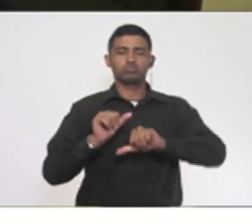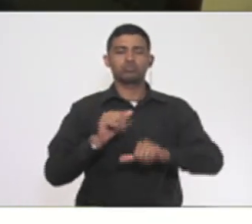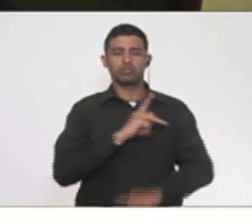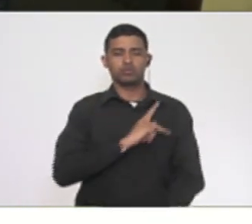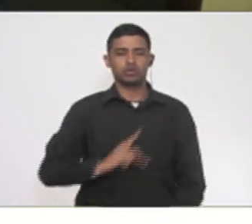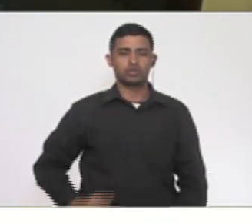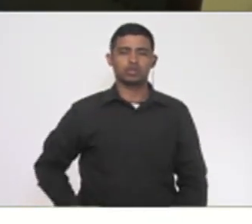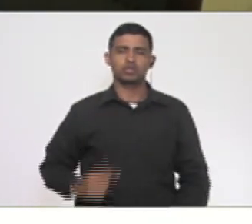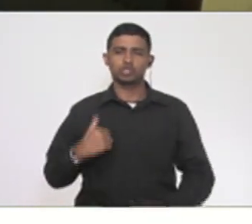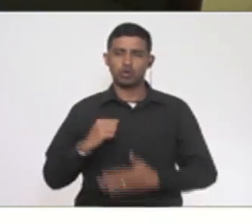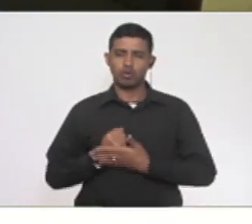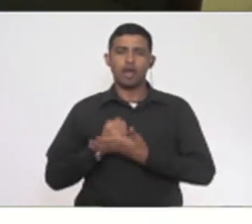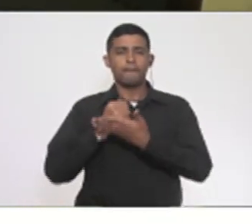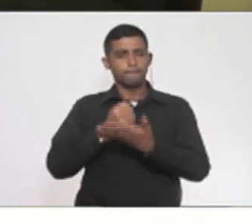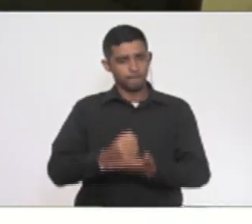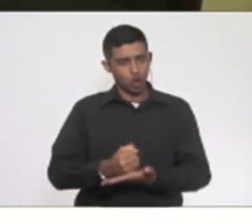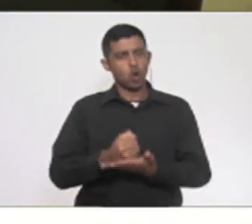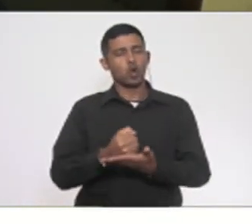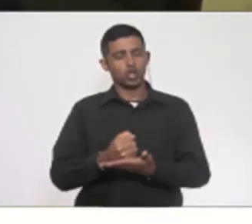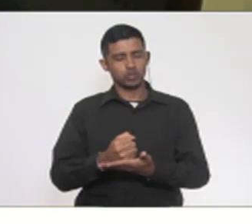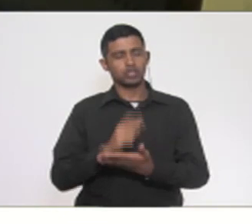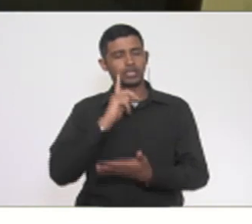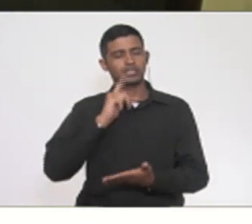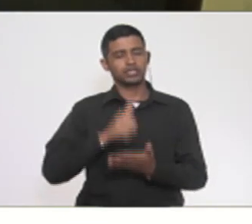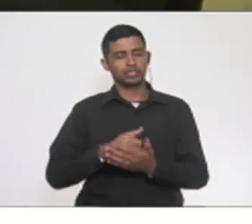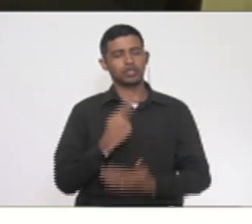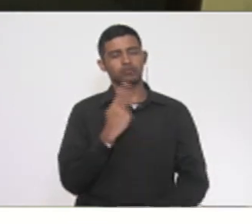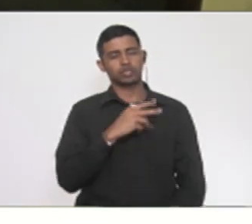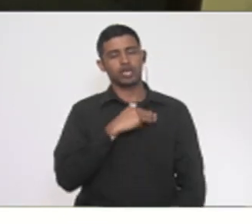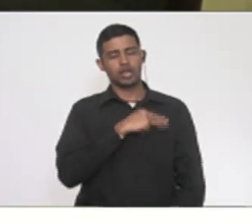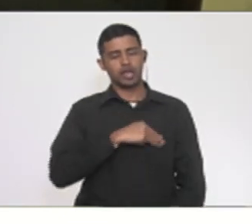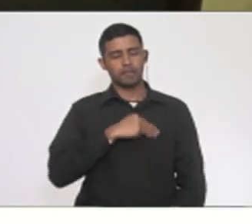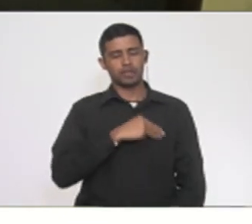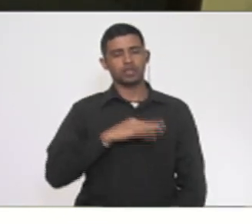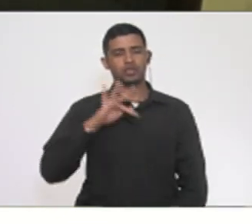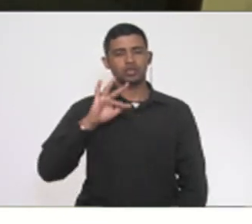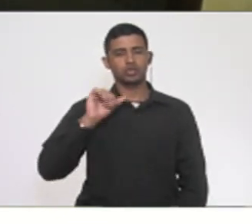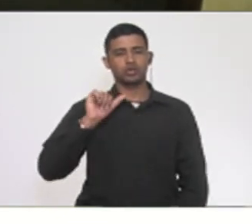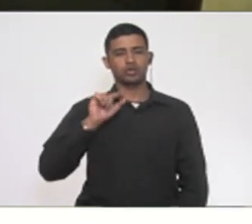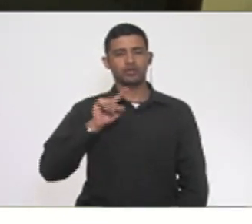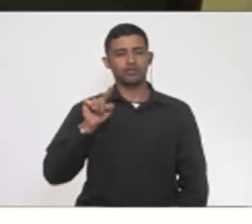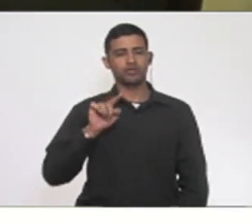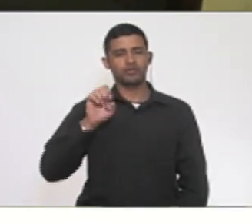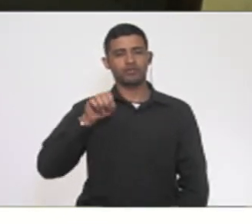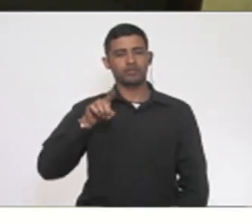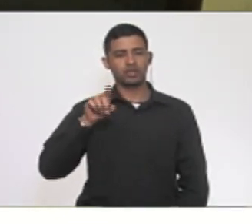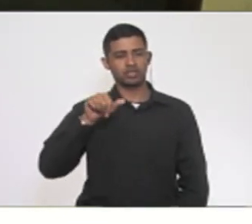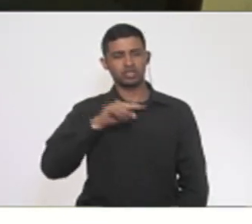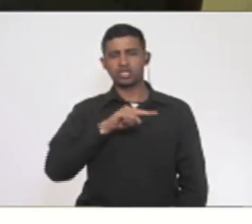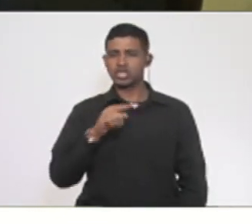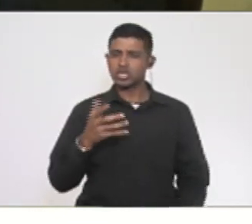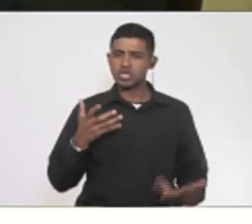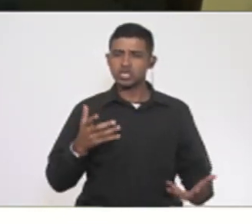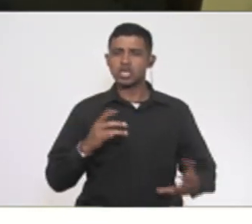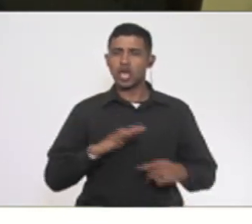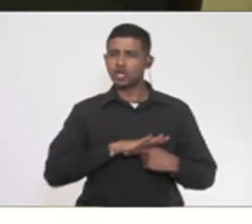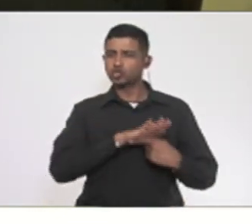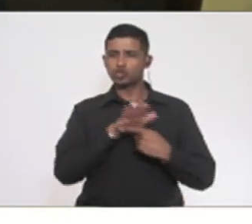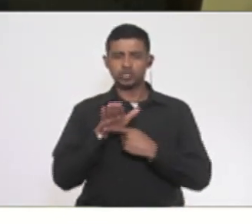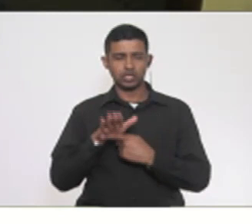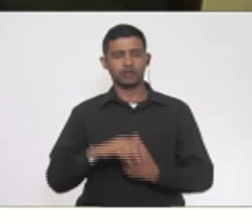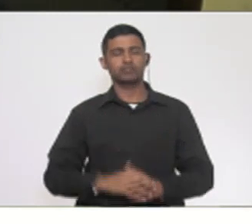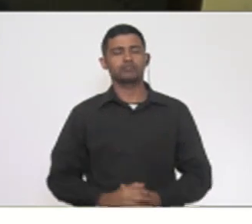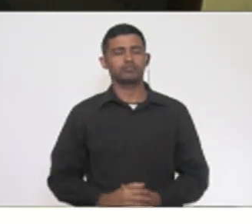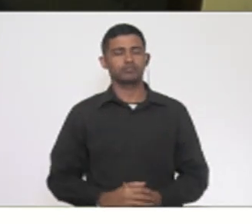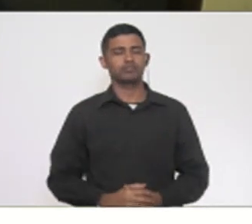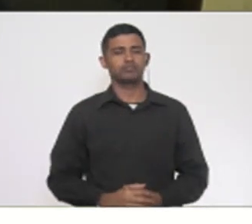dou apoio às decisões do ministro da Fazenda que quer abrir esse mercado, que quer romper. Foi colocado aqui,